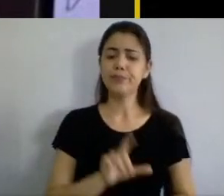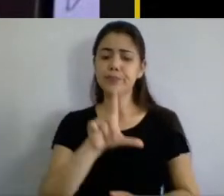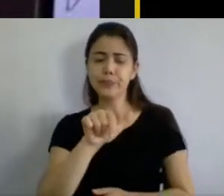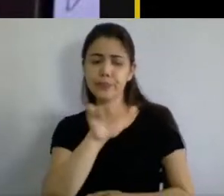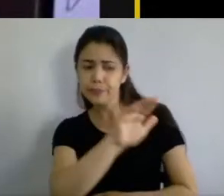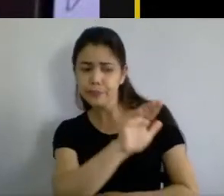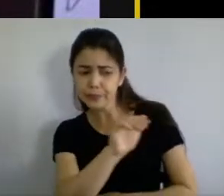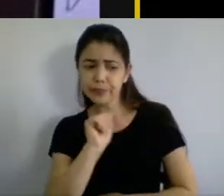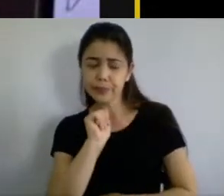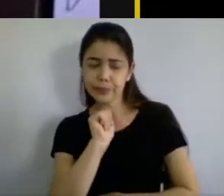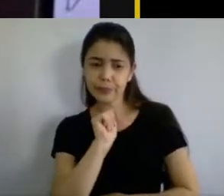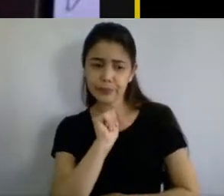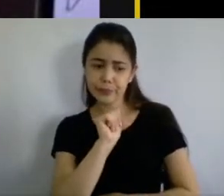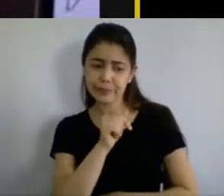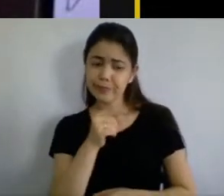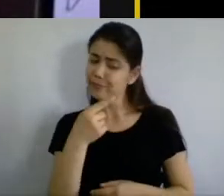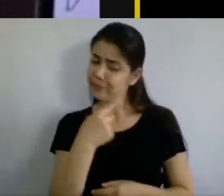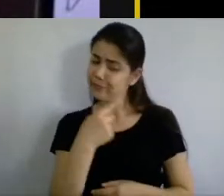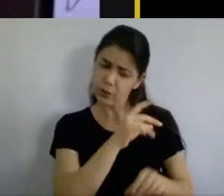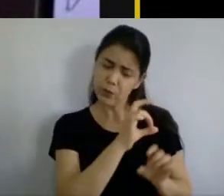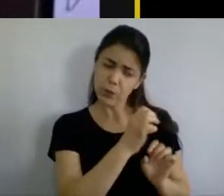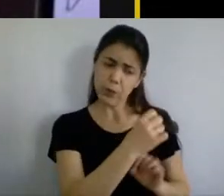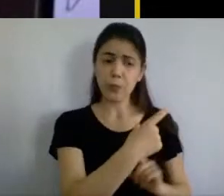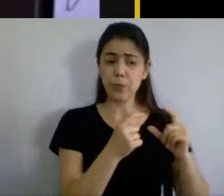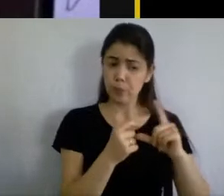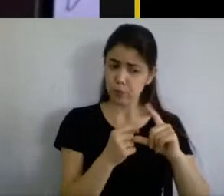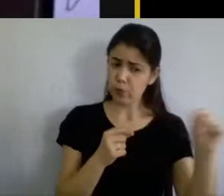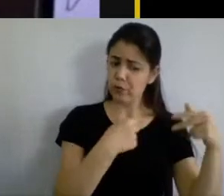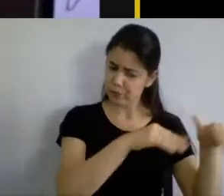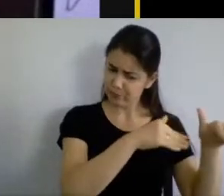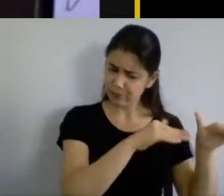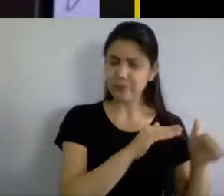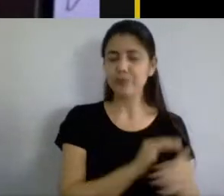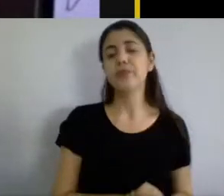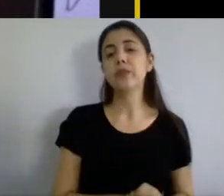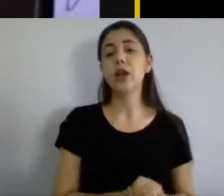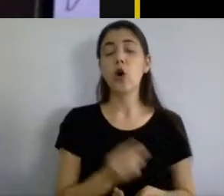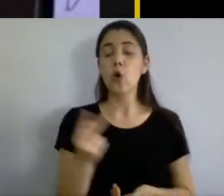lhe pediram que ele saísse. Dois rapazes, dois